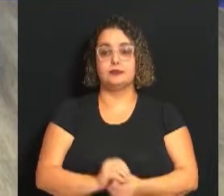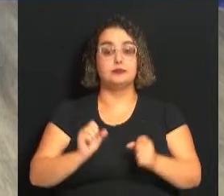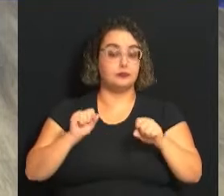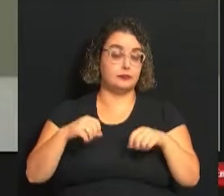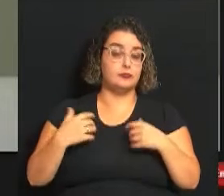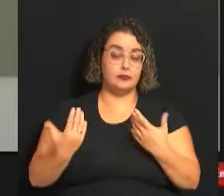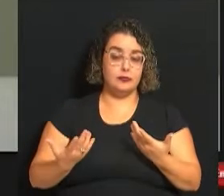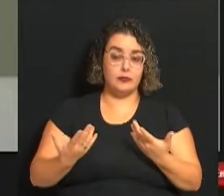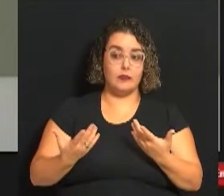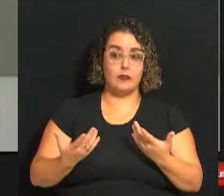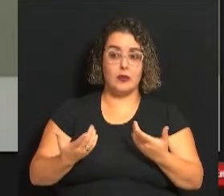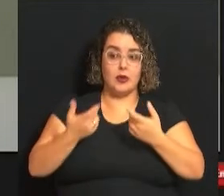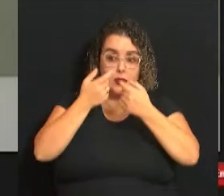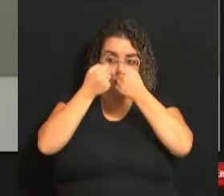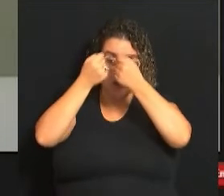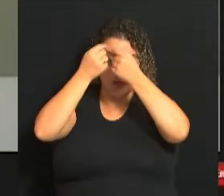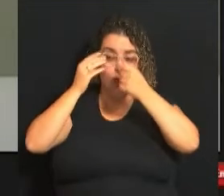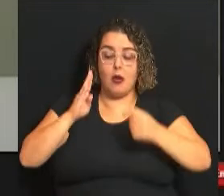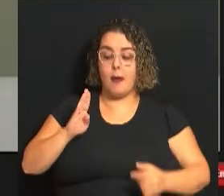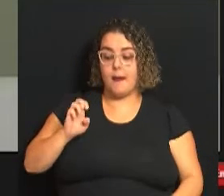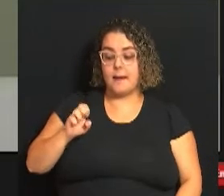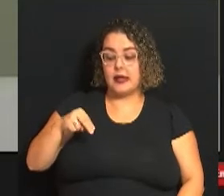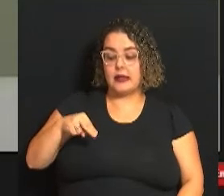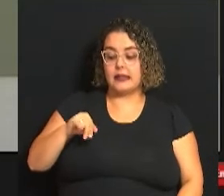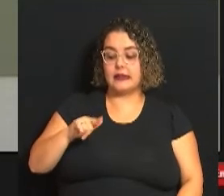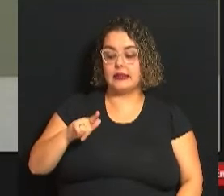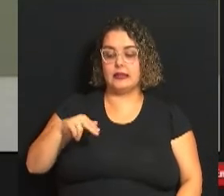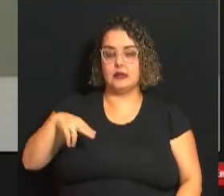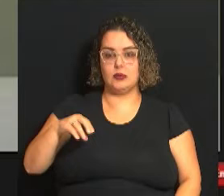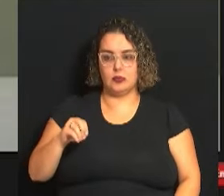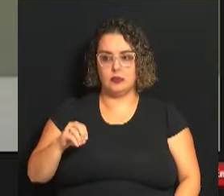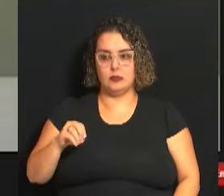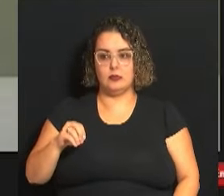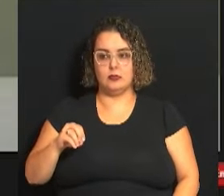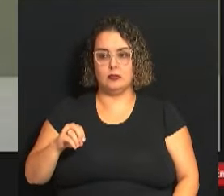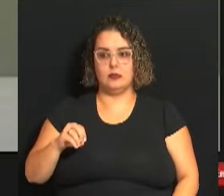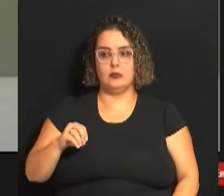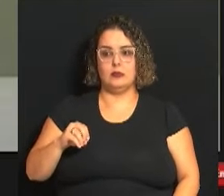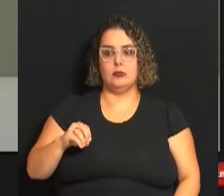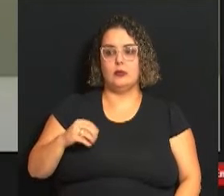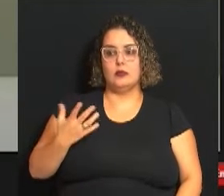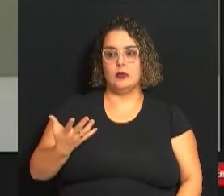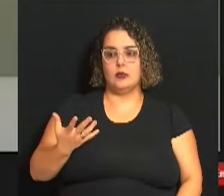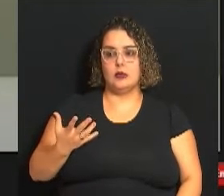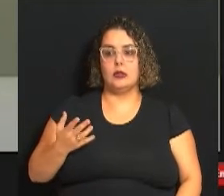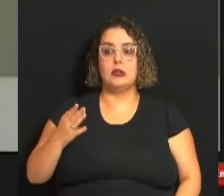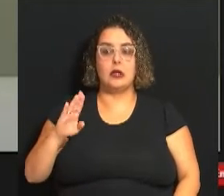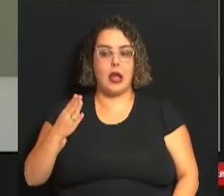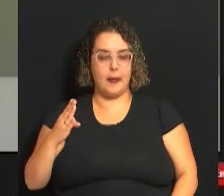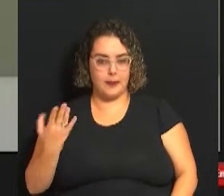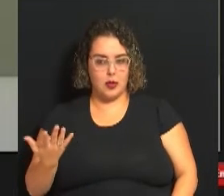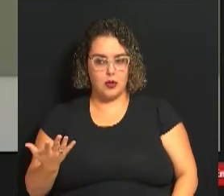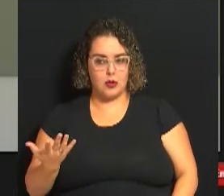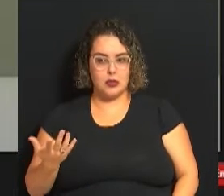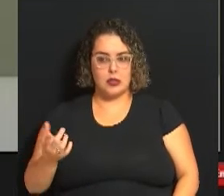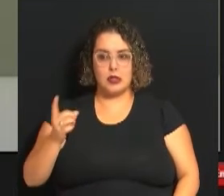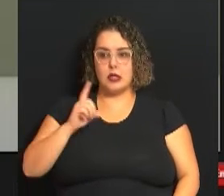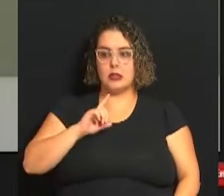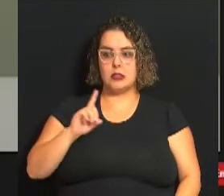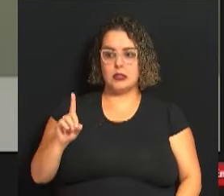tumores benignos do cérebro, eles são benignos no sentido da biologia dele. Ele